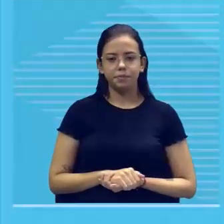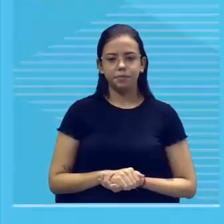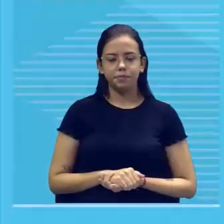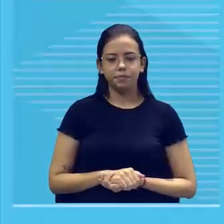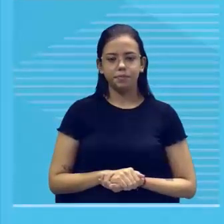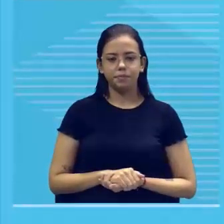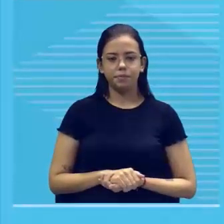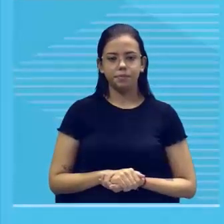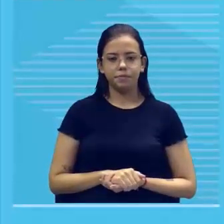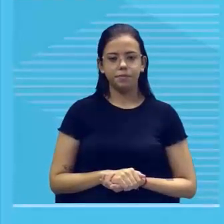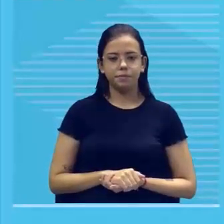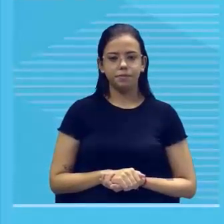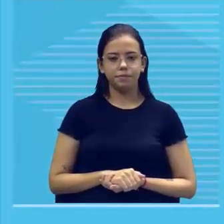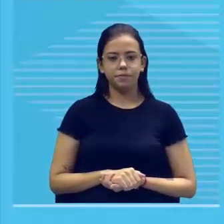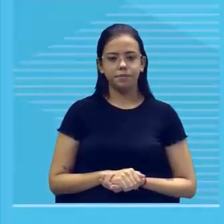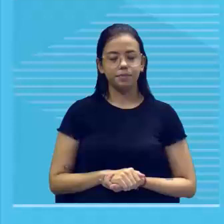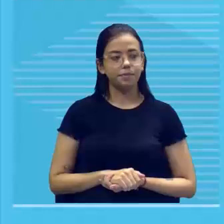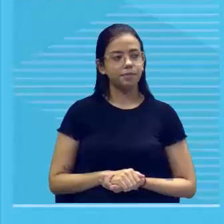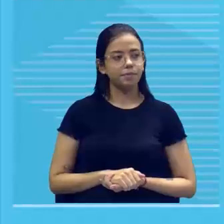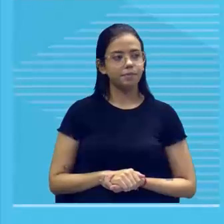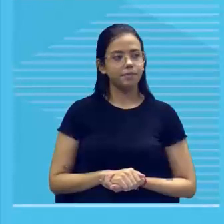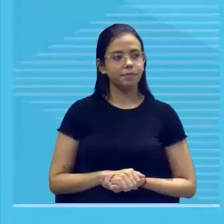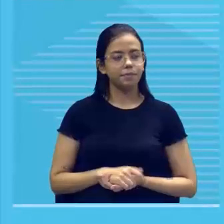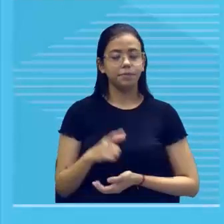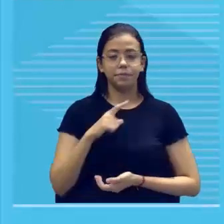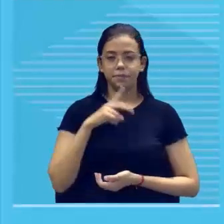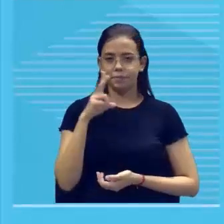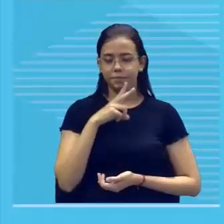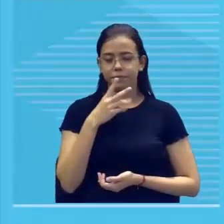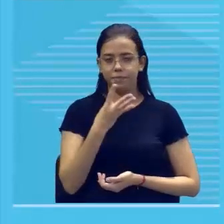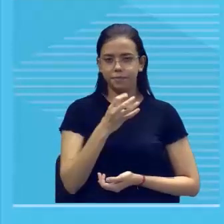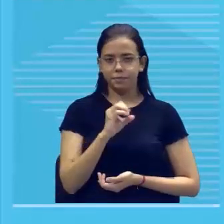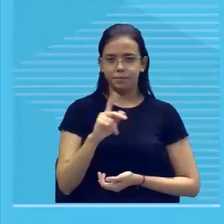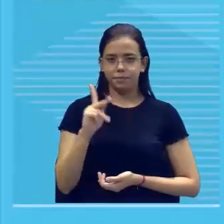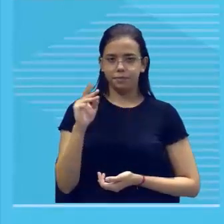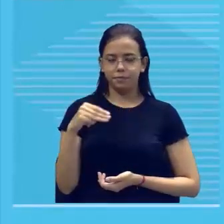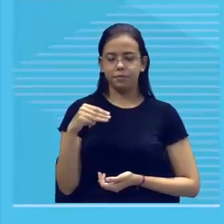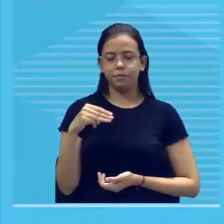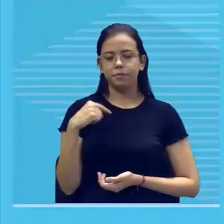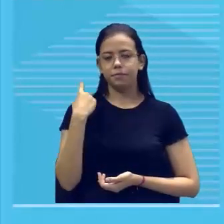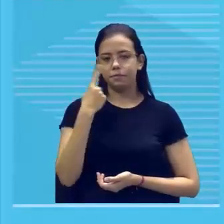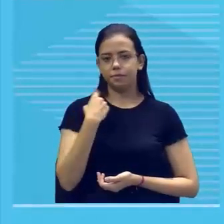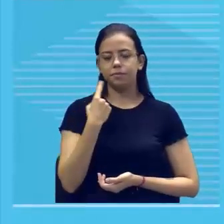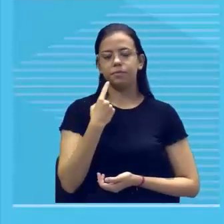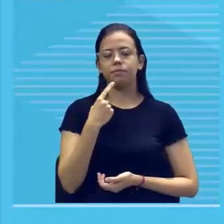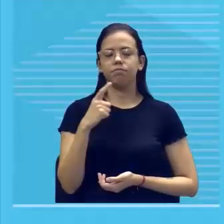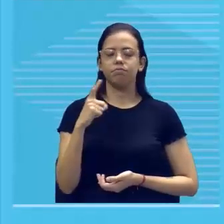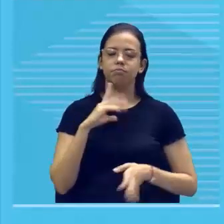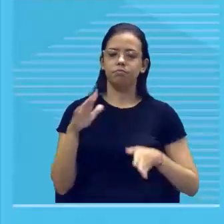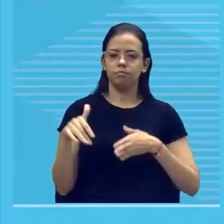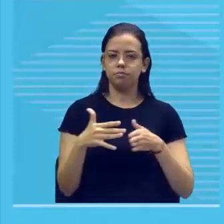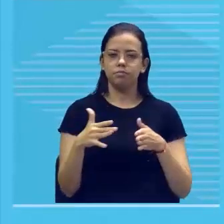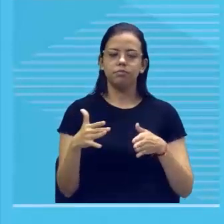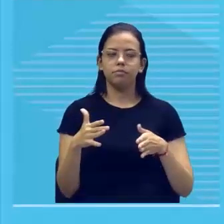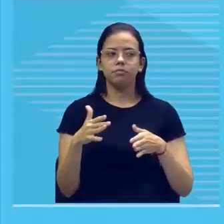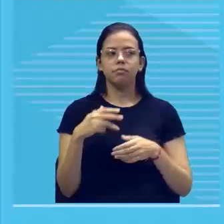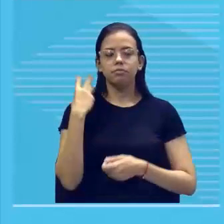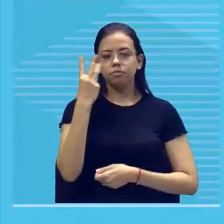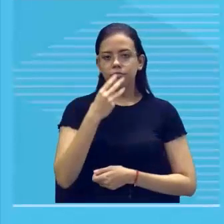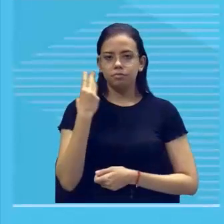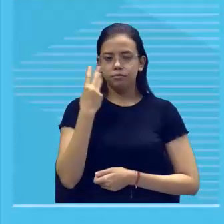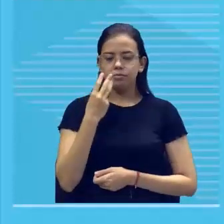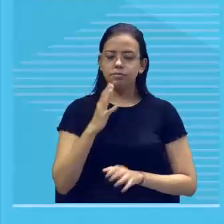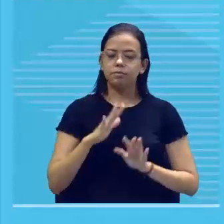né OK tá aqui ó velocidade de 400 km por hora e ele faz o percurso em três horas Tá